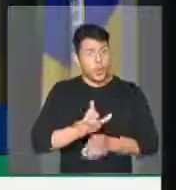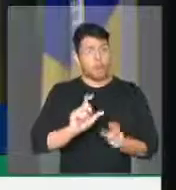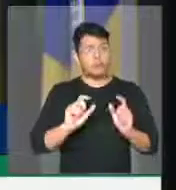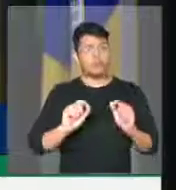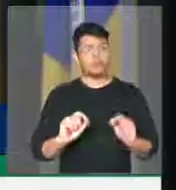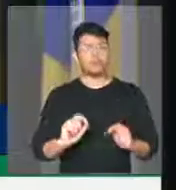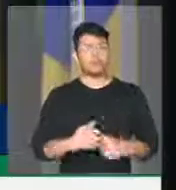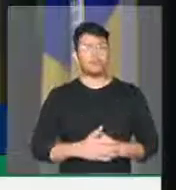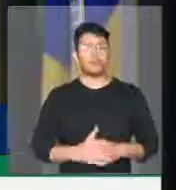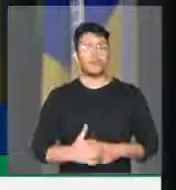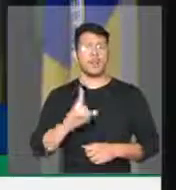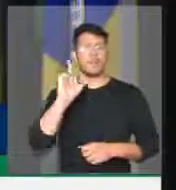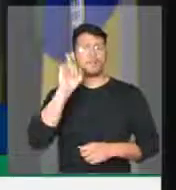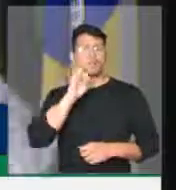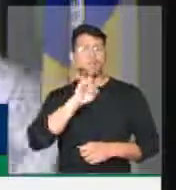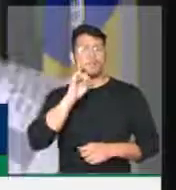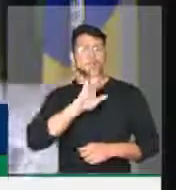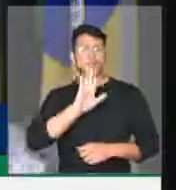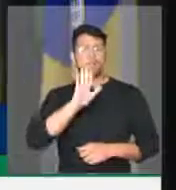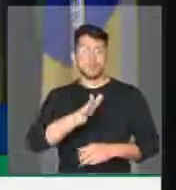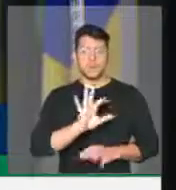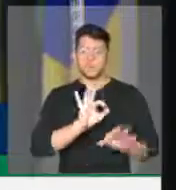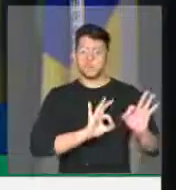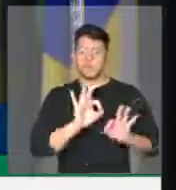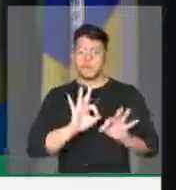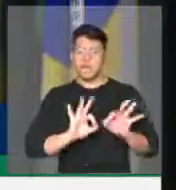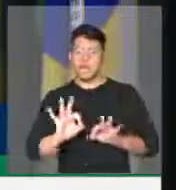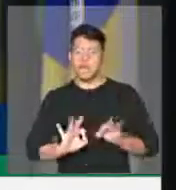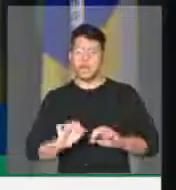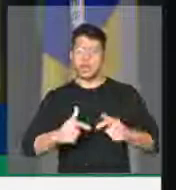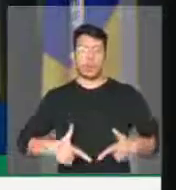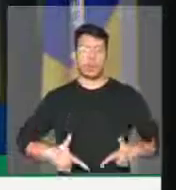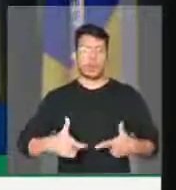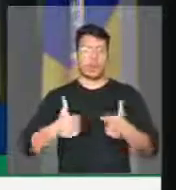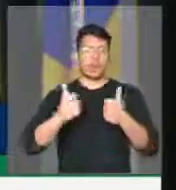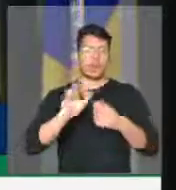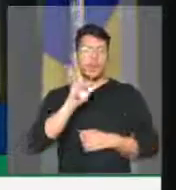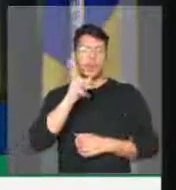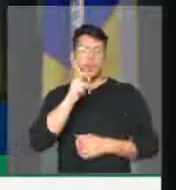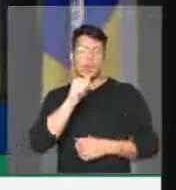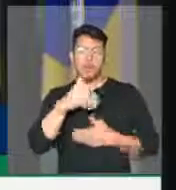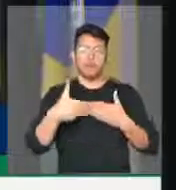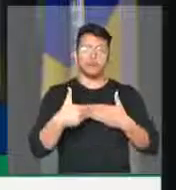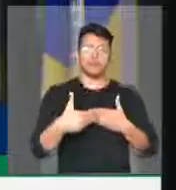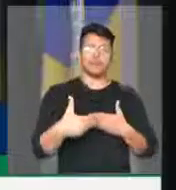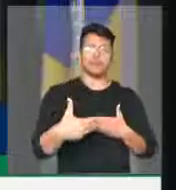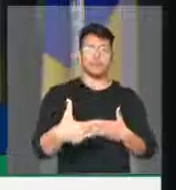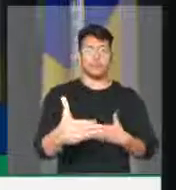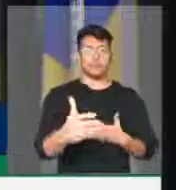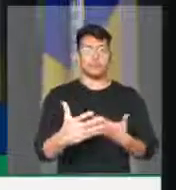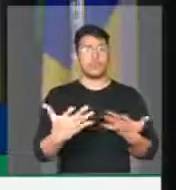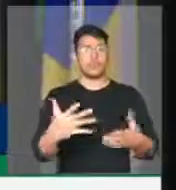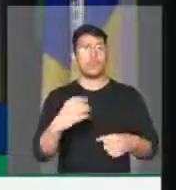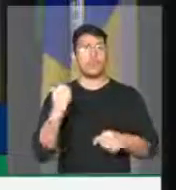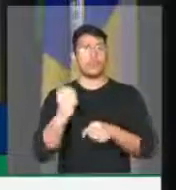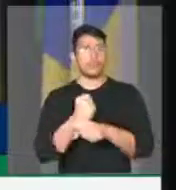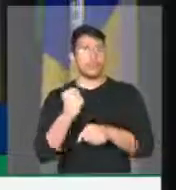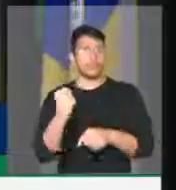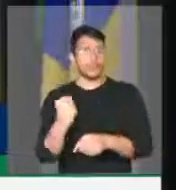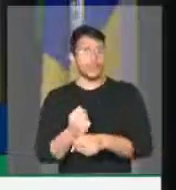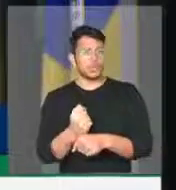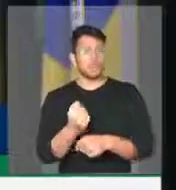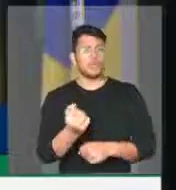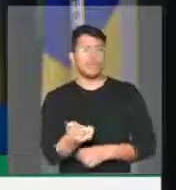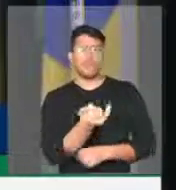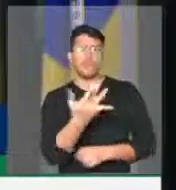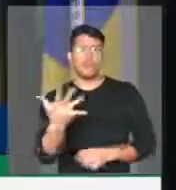é que os americanos se prepararam para uma longa guerra do Atlântico Sul e construíram uma frota imensa